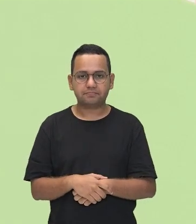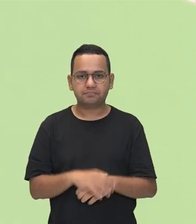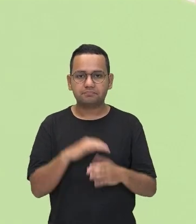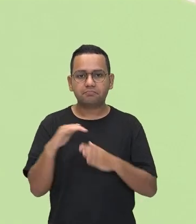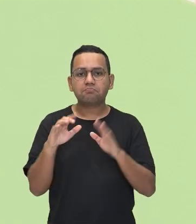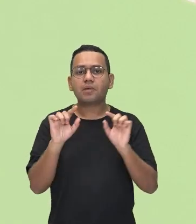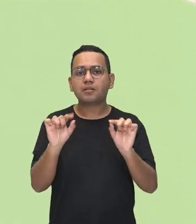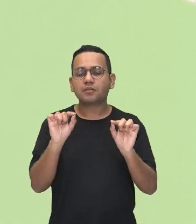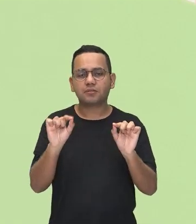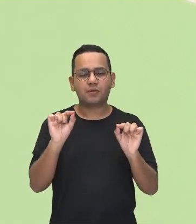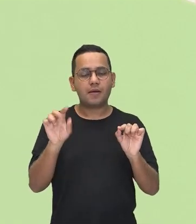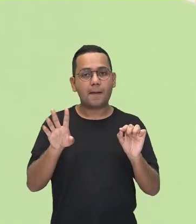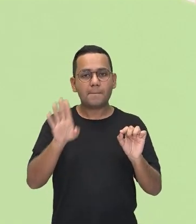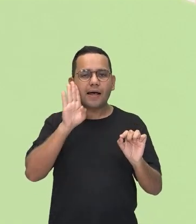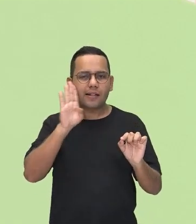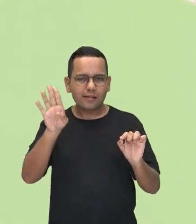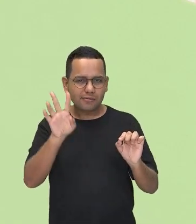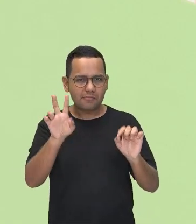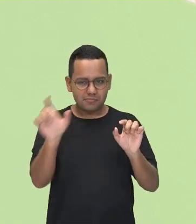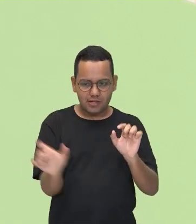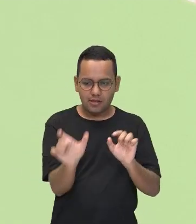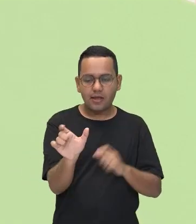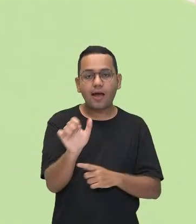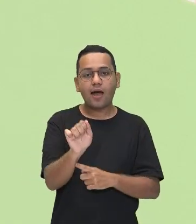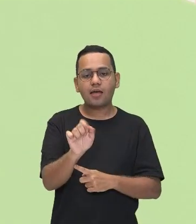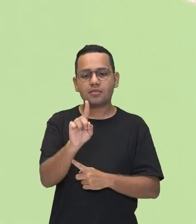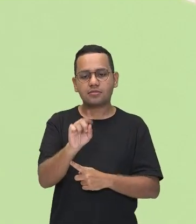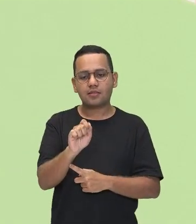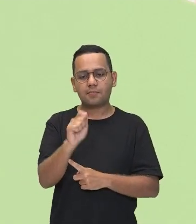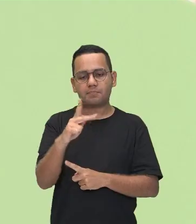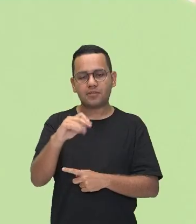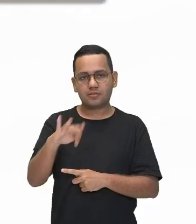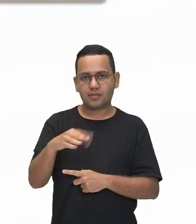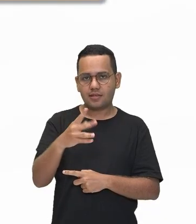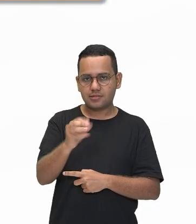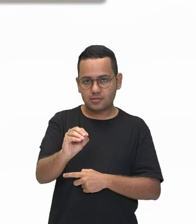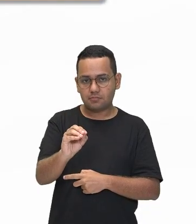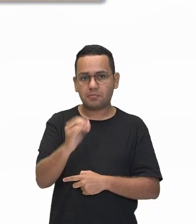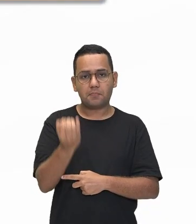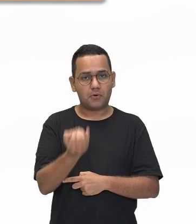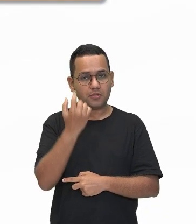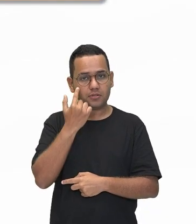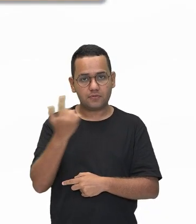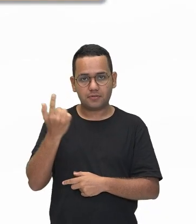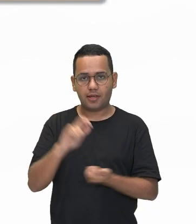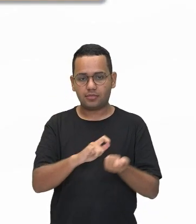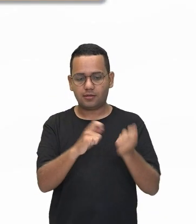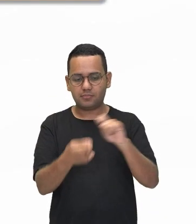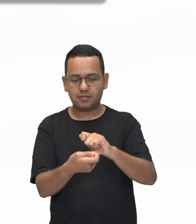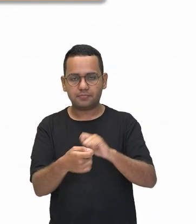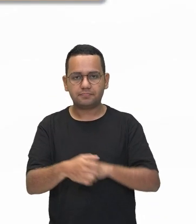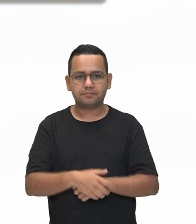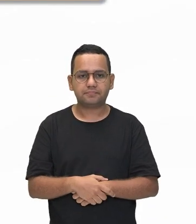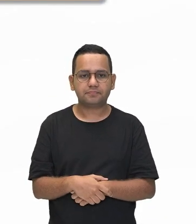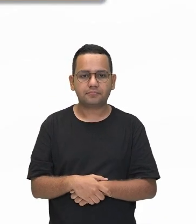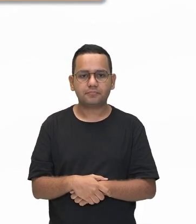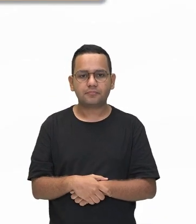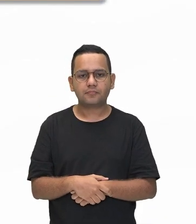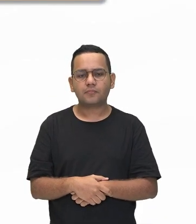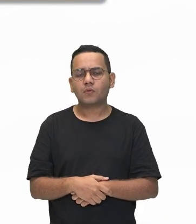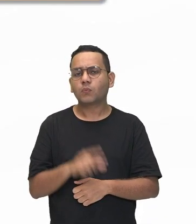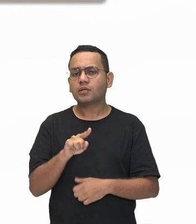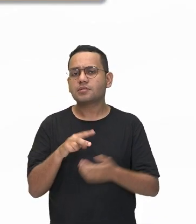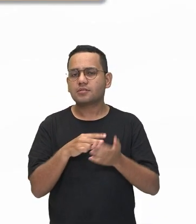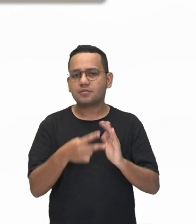palavra-chave, adaptação. Vejam aí que a adaptação é a capacidade de sobrevivência